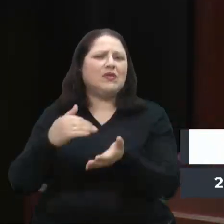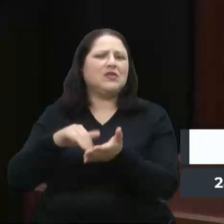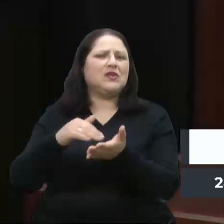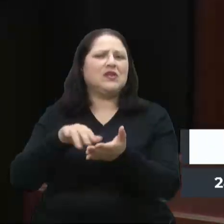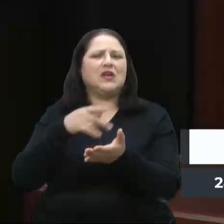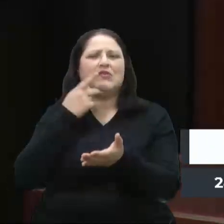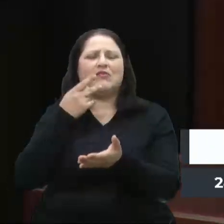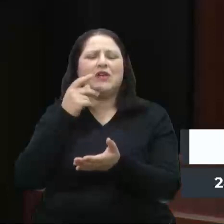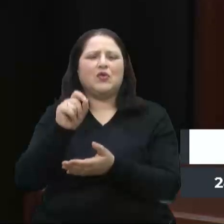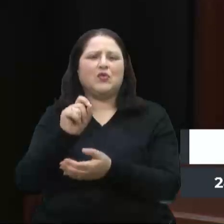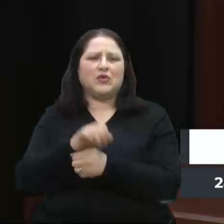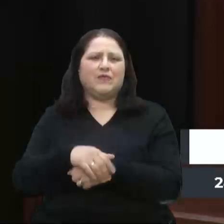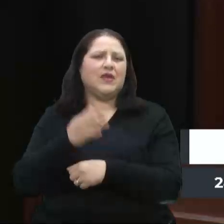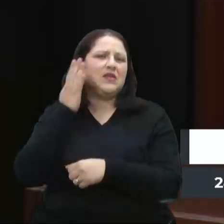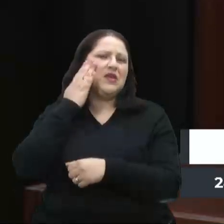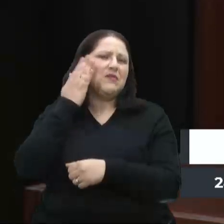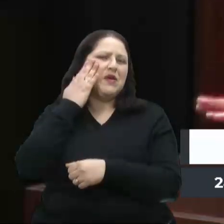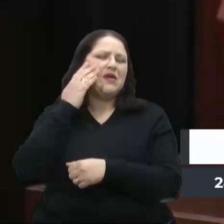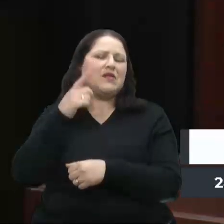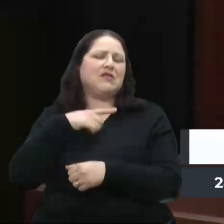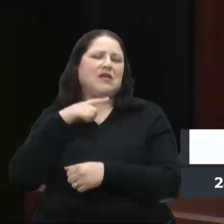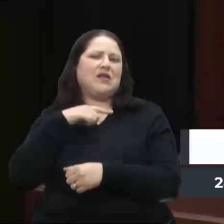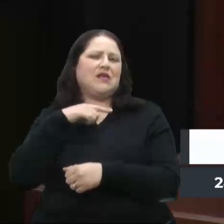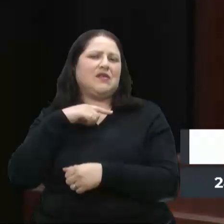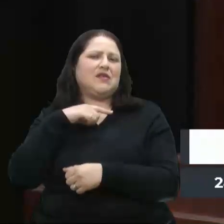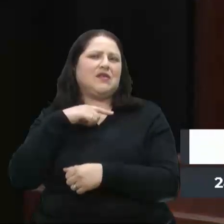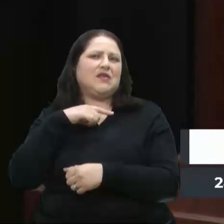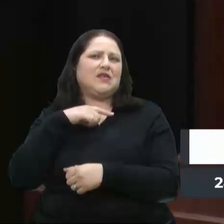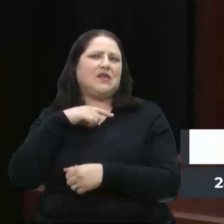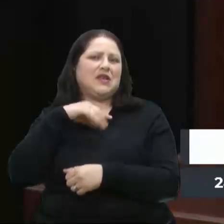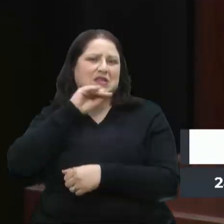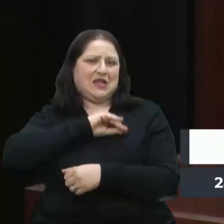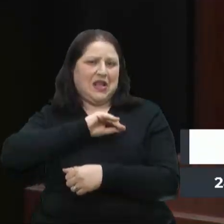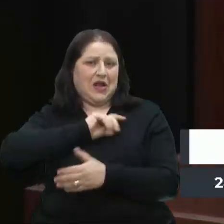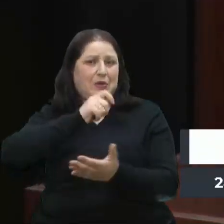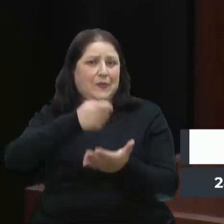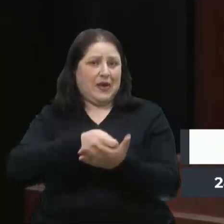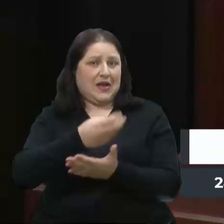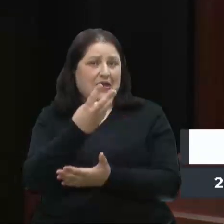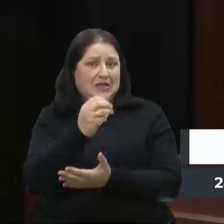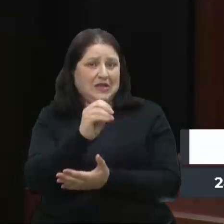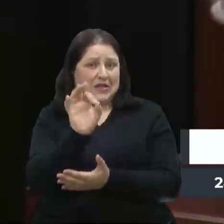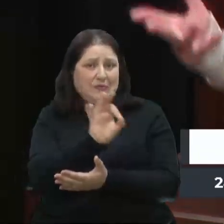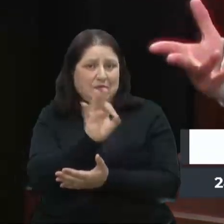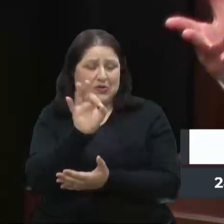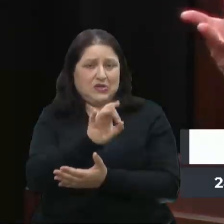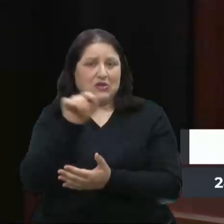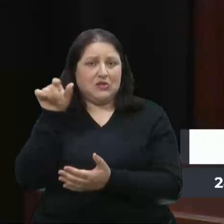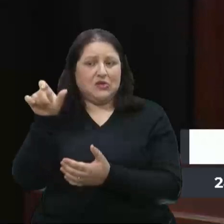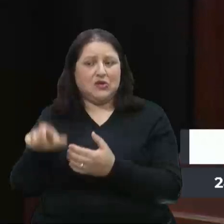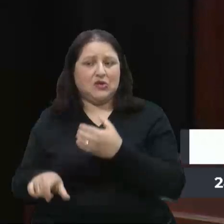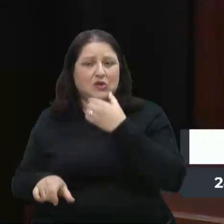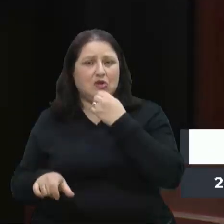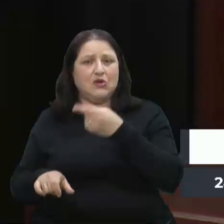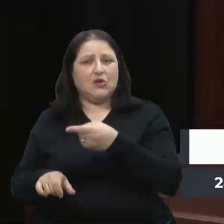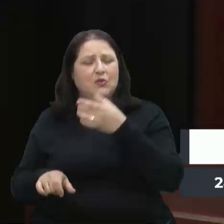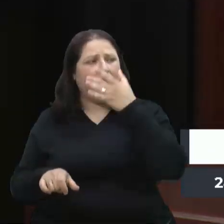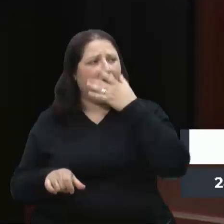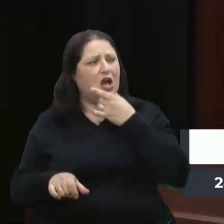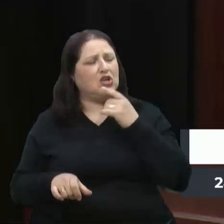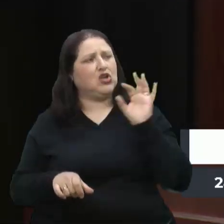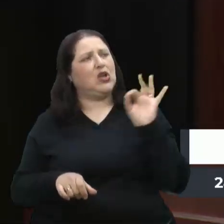ao saber que apenas 30% do salário foi pago, ele não achava que